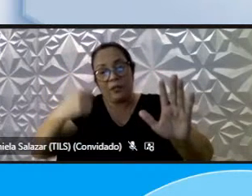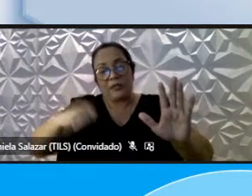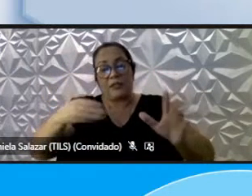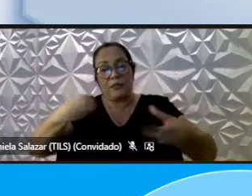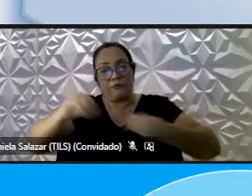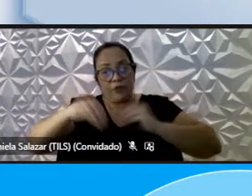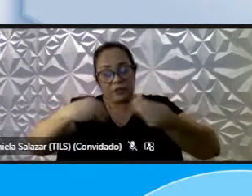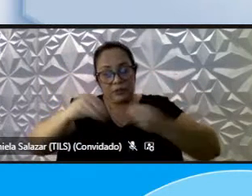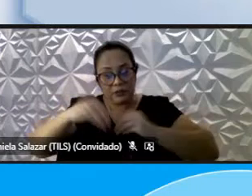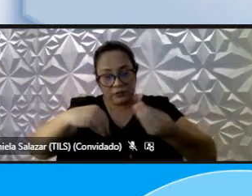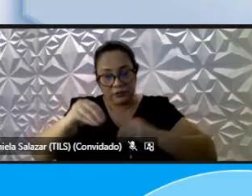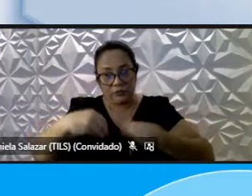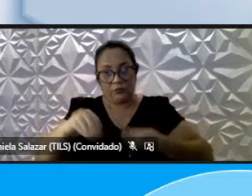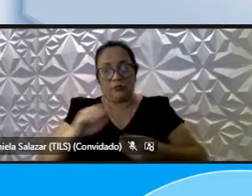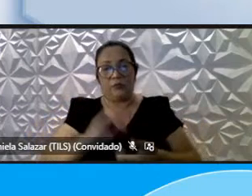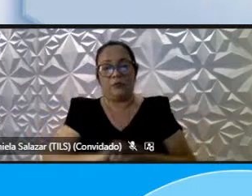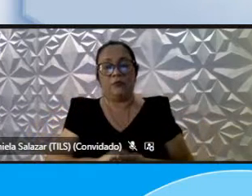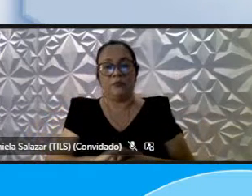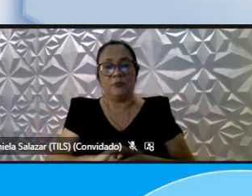next slide, please.